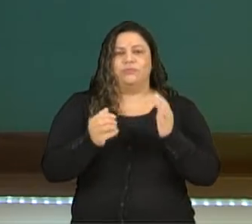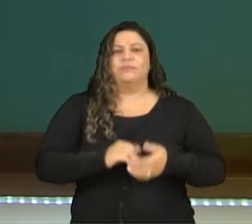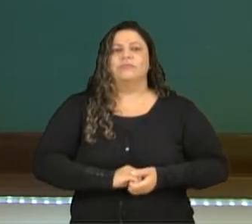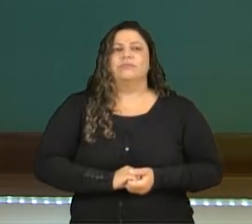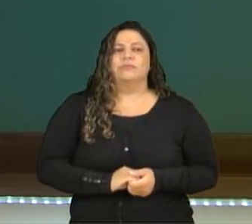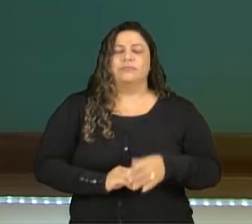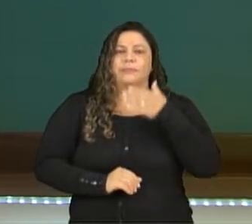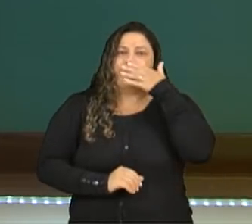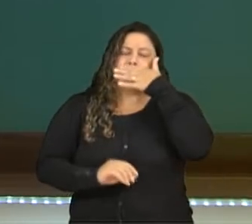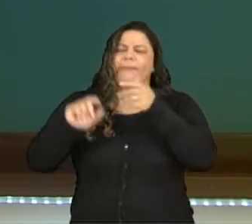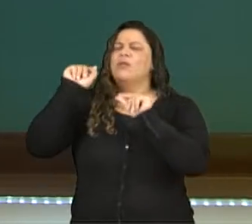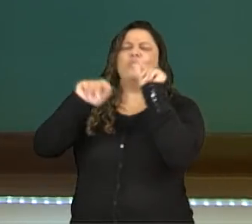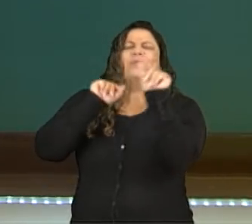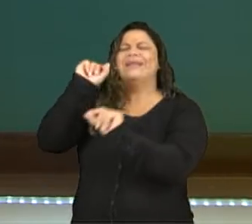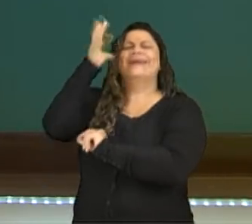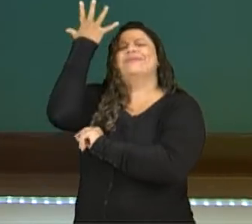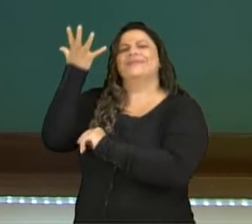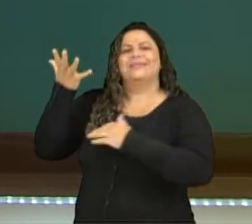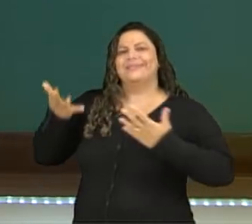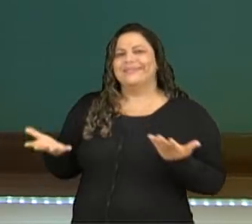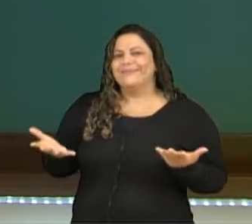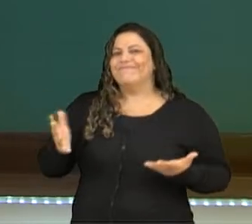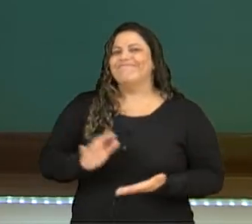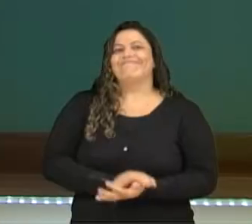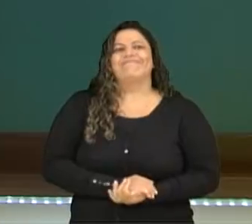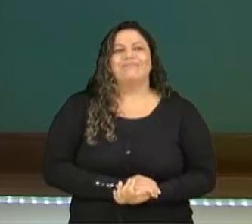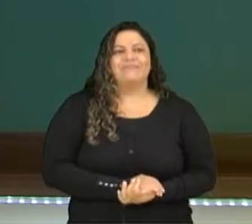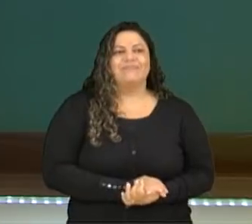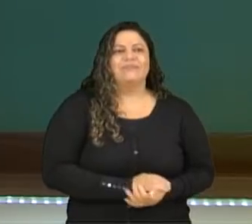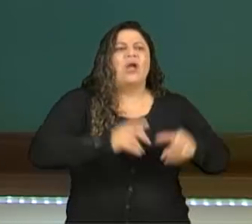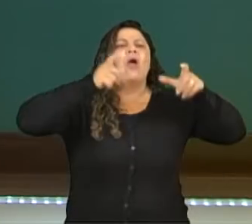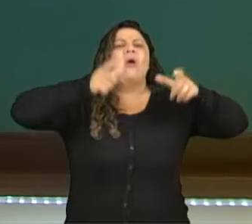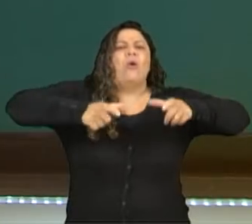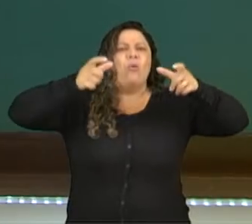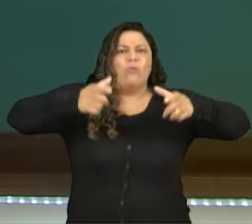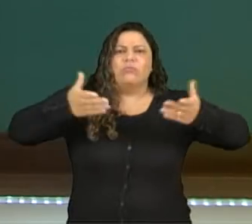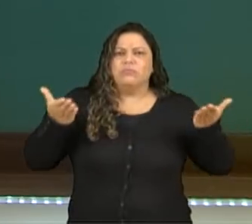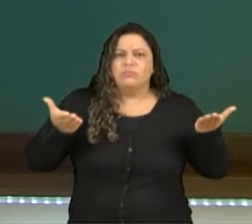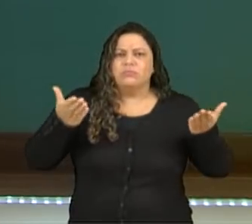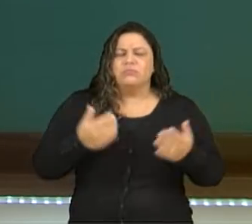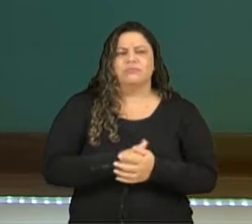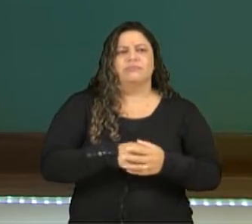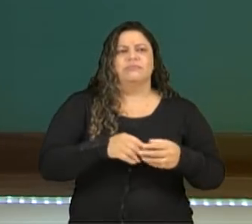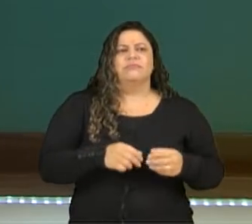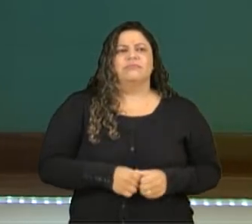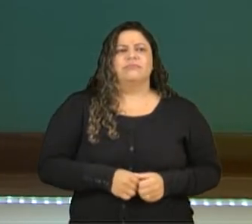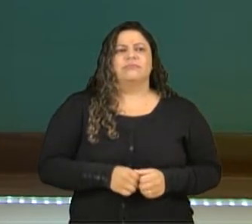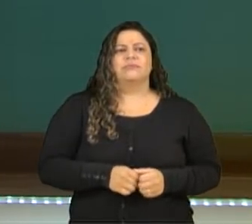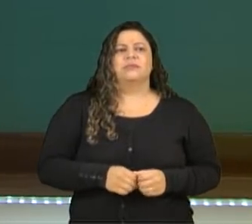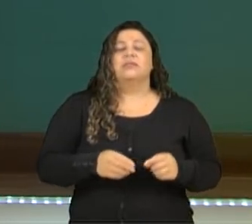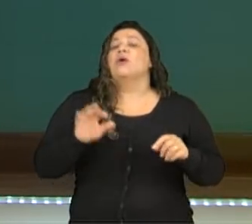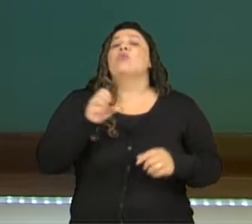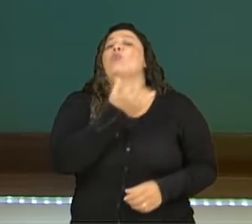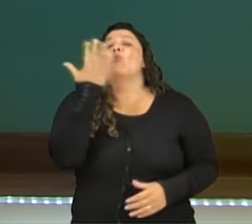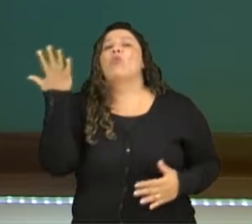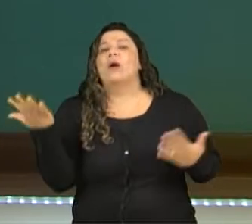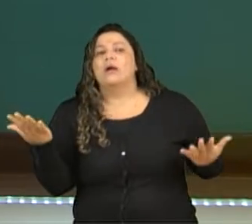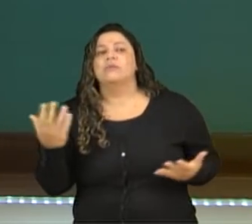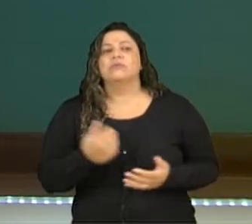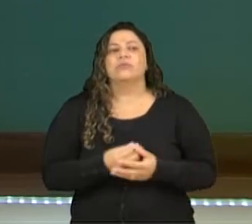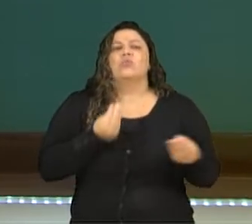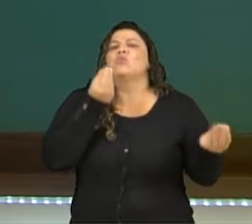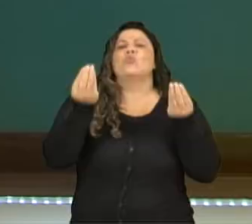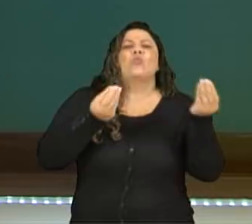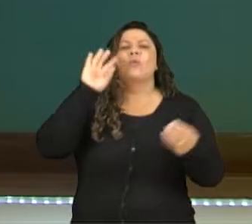foi o acontecimento dessa reportagem? Aonde ocorreu? Quando ocorreu e como